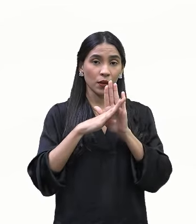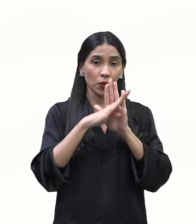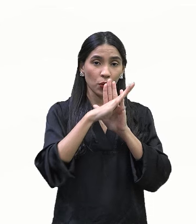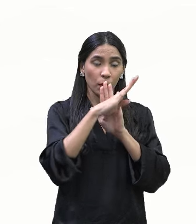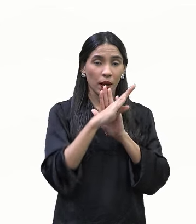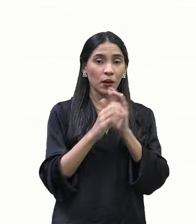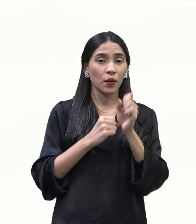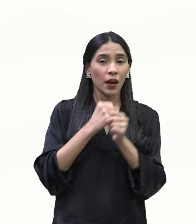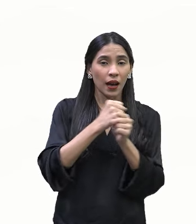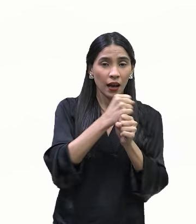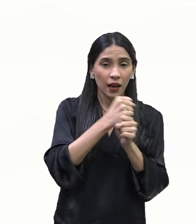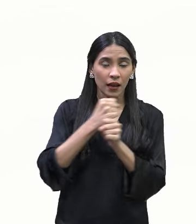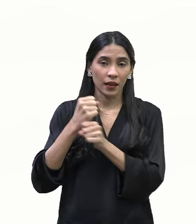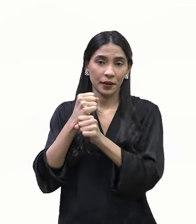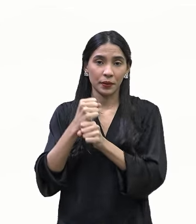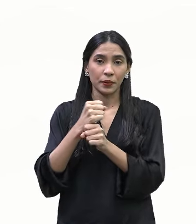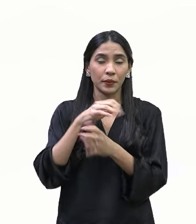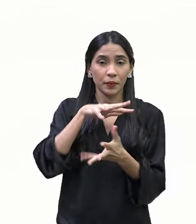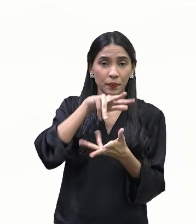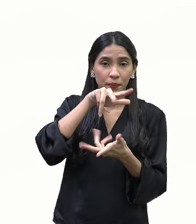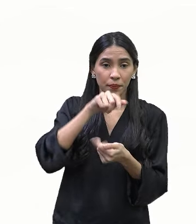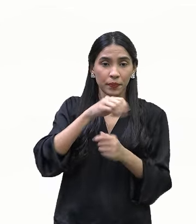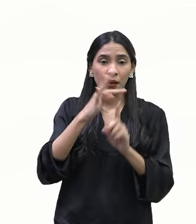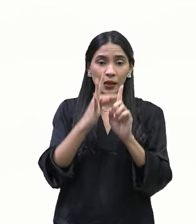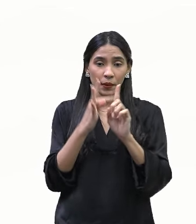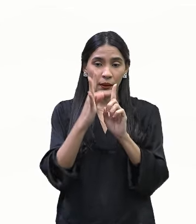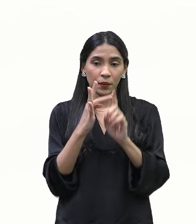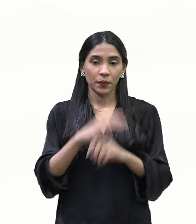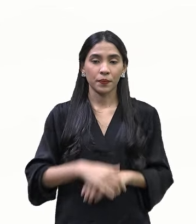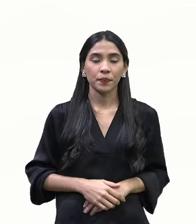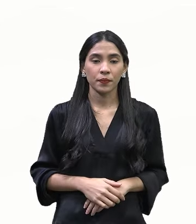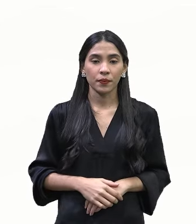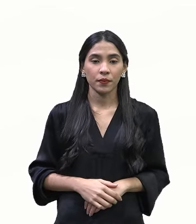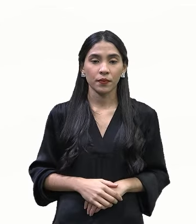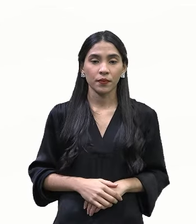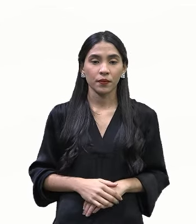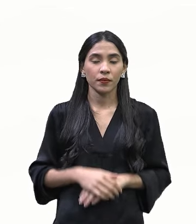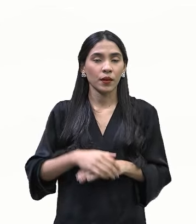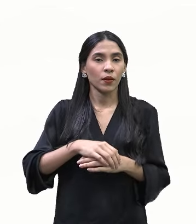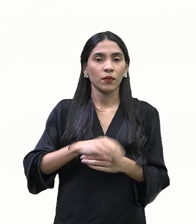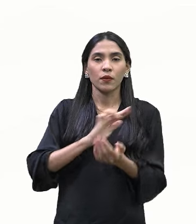dos anos, né, da temperatura global. Então,